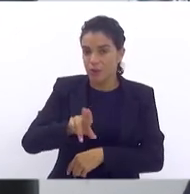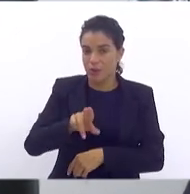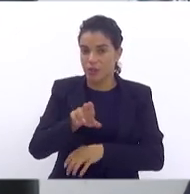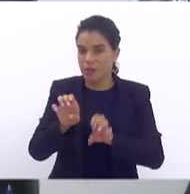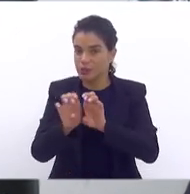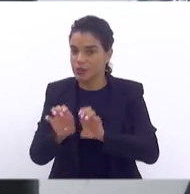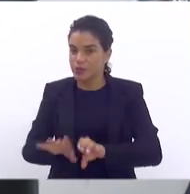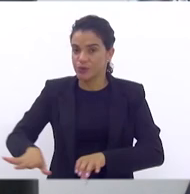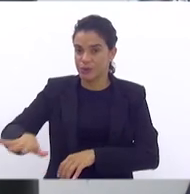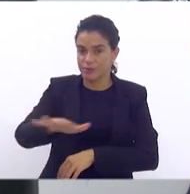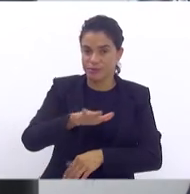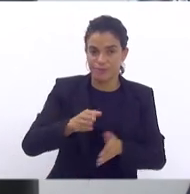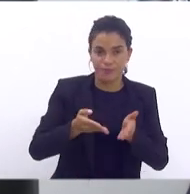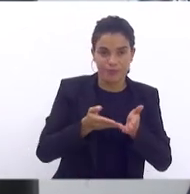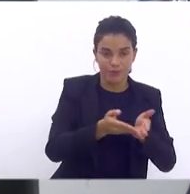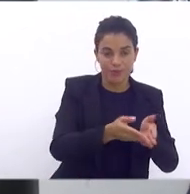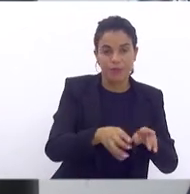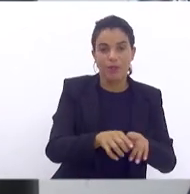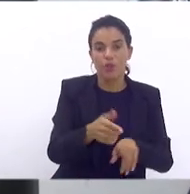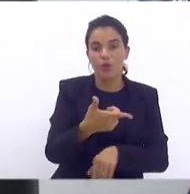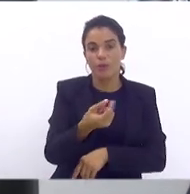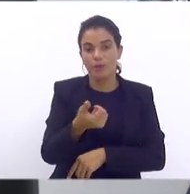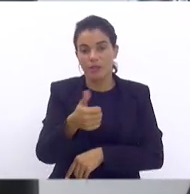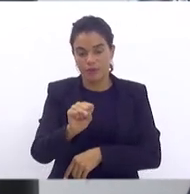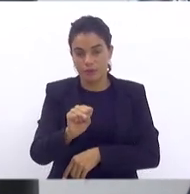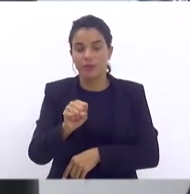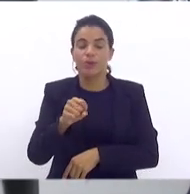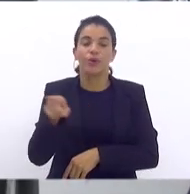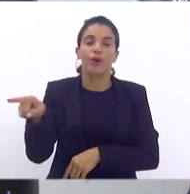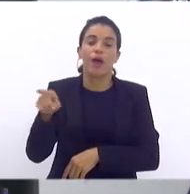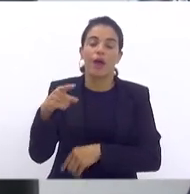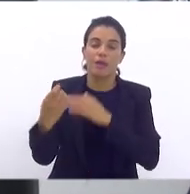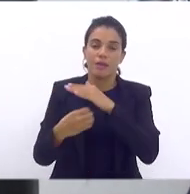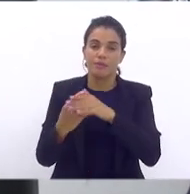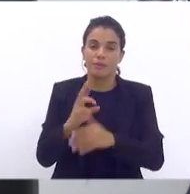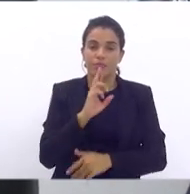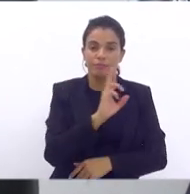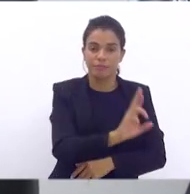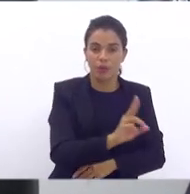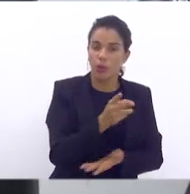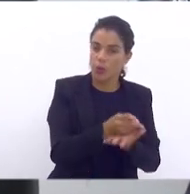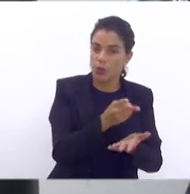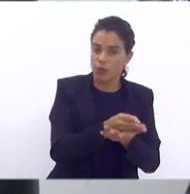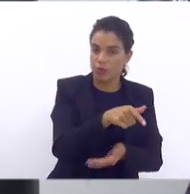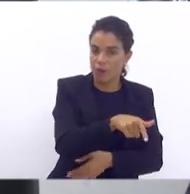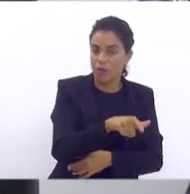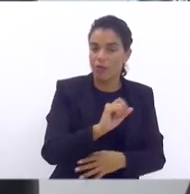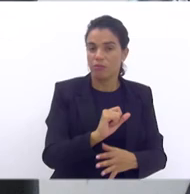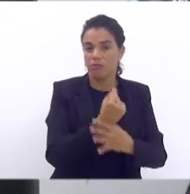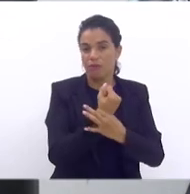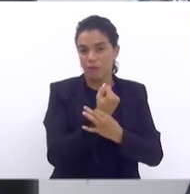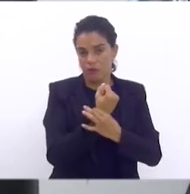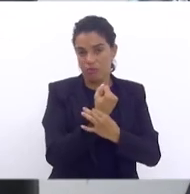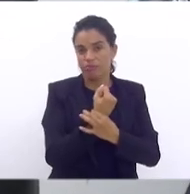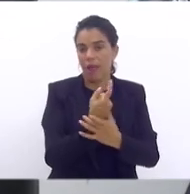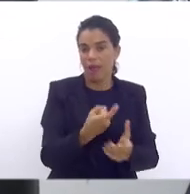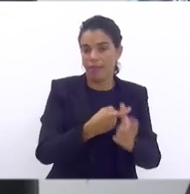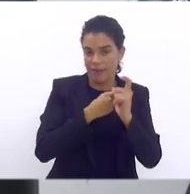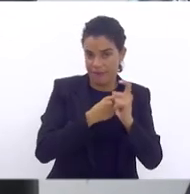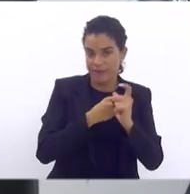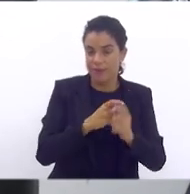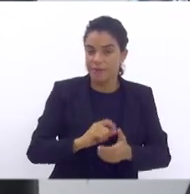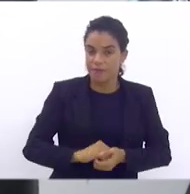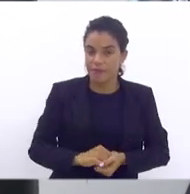portuária. Em 2018, a empresa informou que a embarcação seguia na Baía de Guanabara como garantia em relação da dívida. É